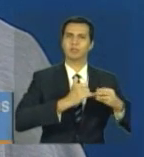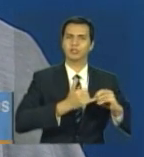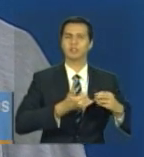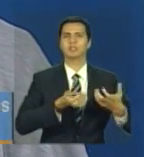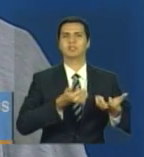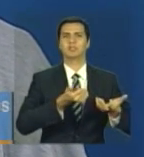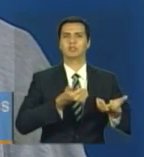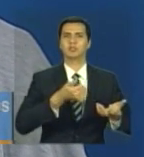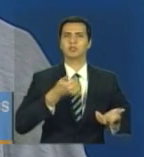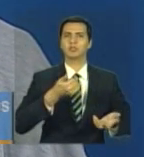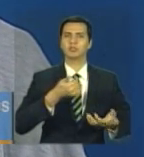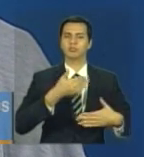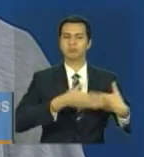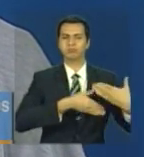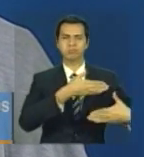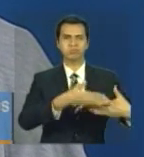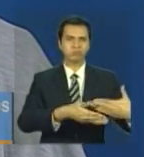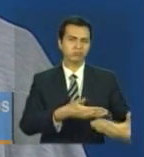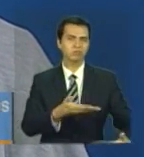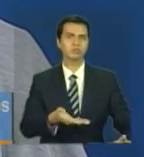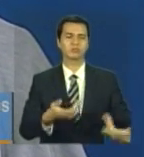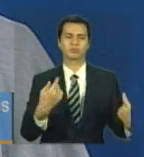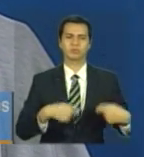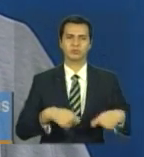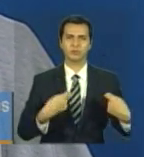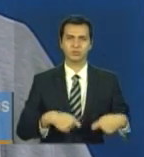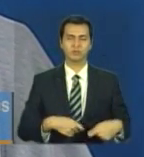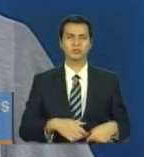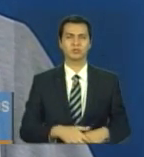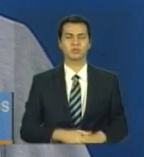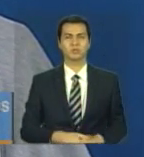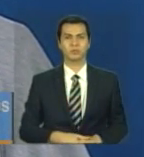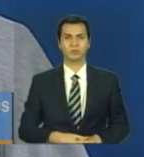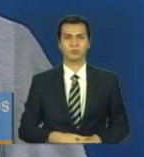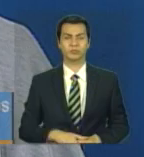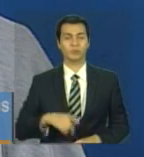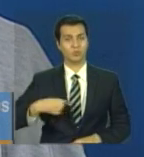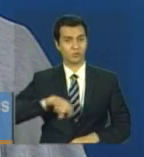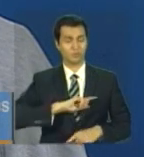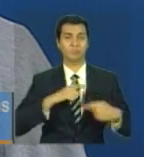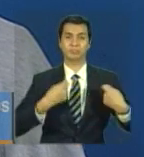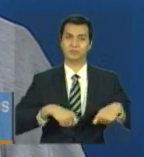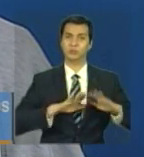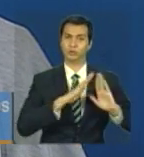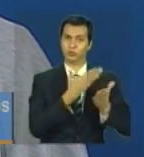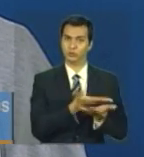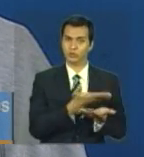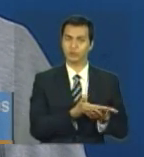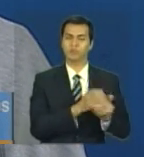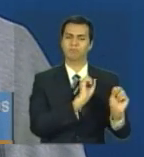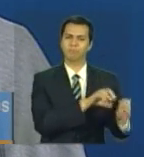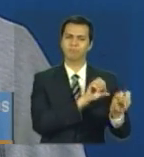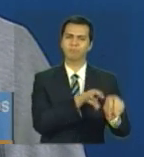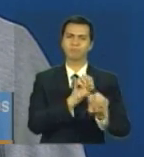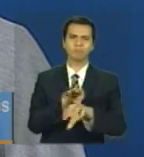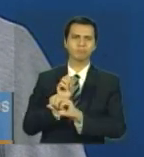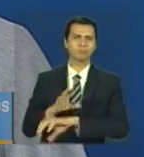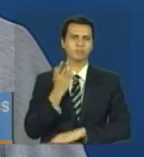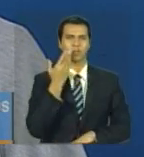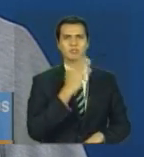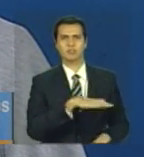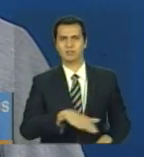longo das últimas décadas, né? O que não é bom. Então trabalhar o fortalecimento